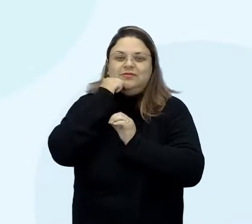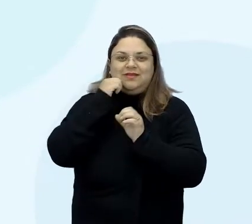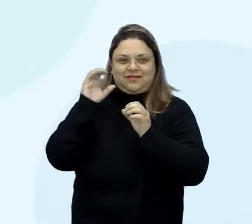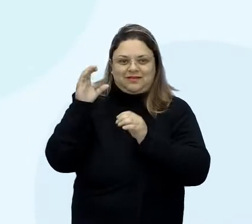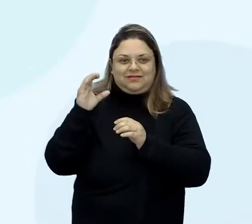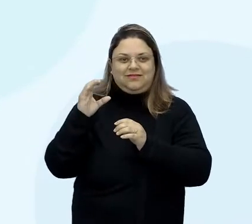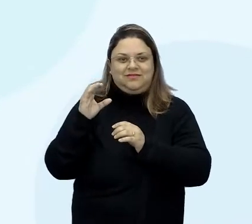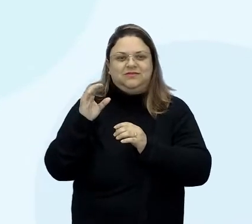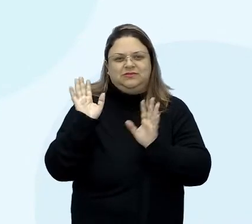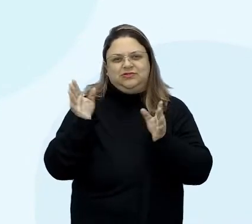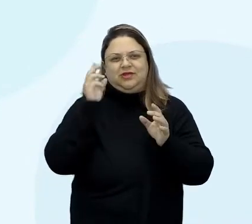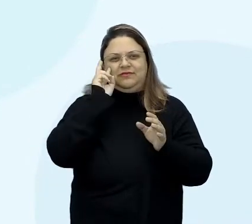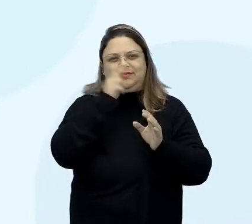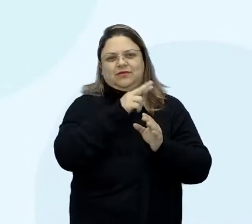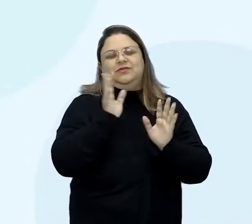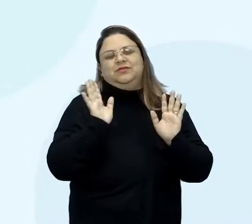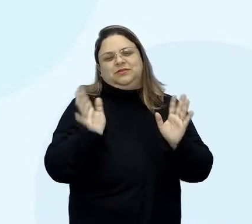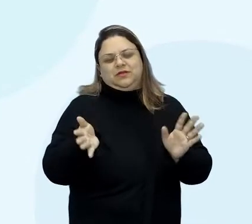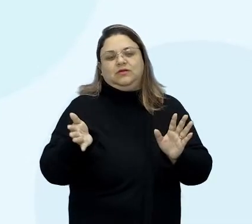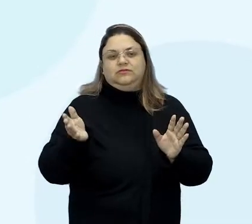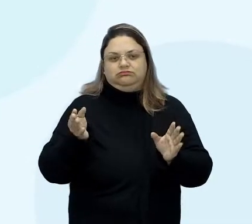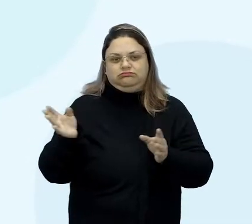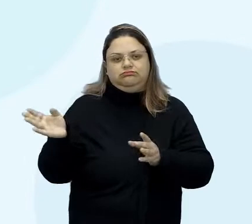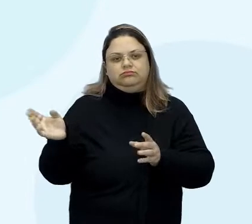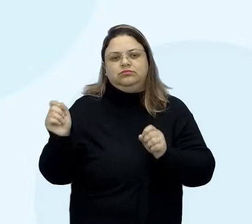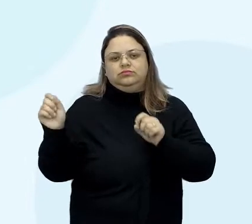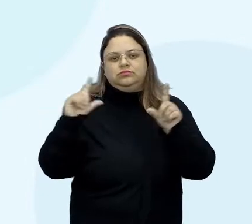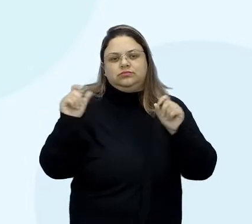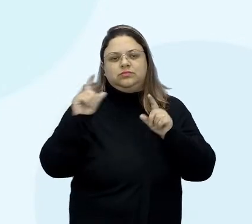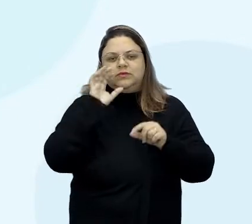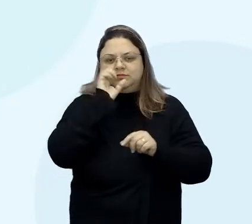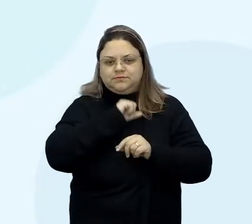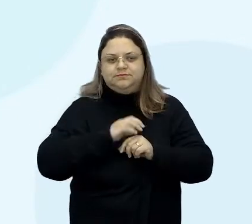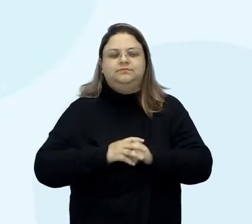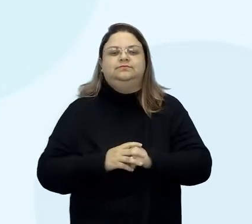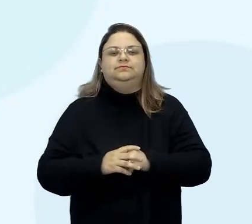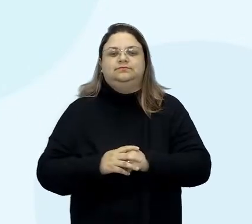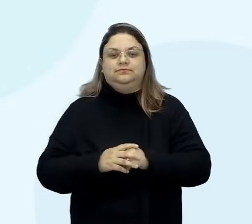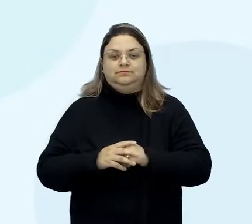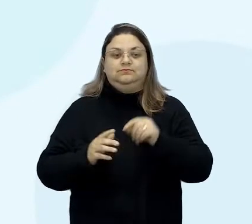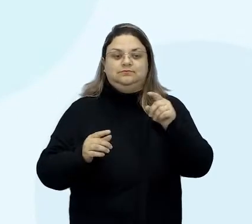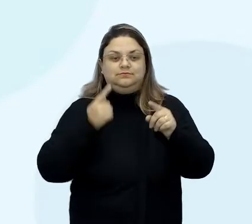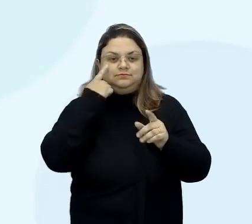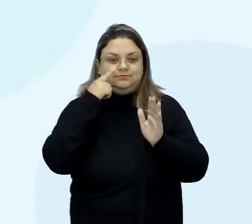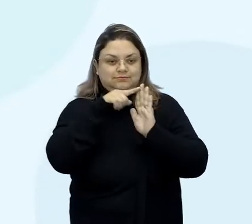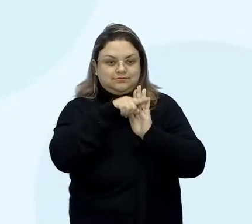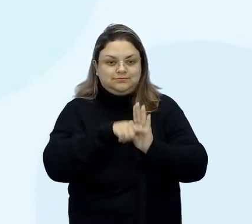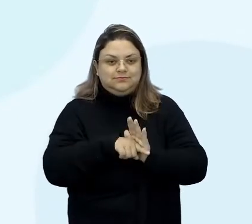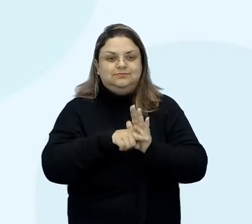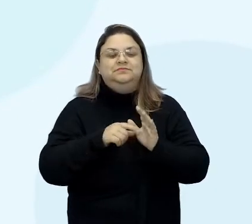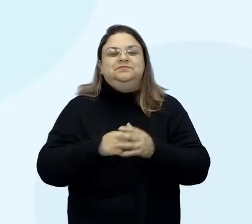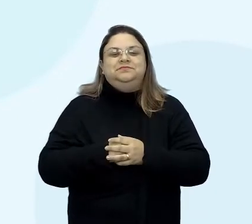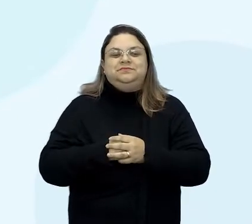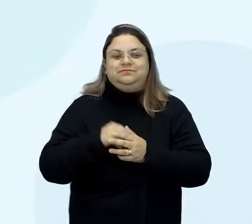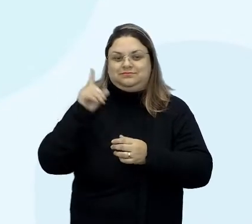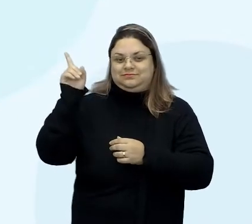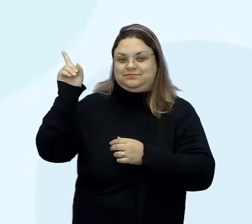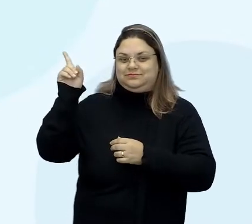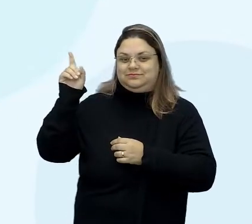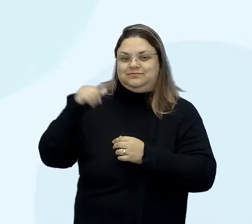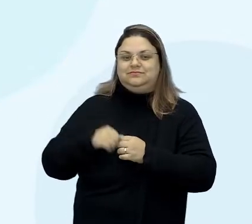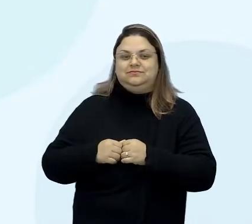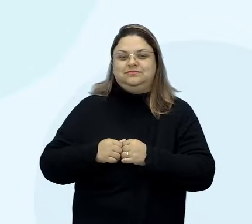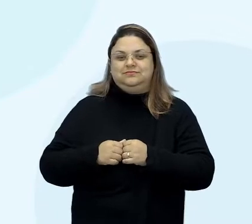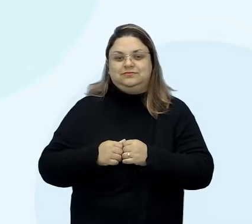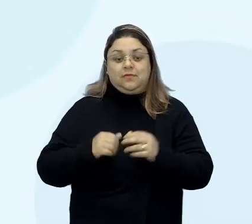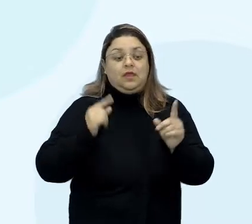vou passar mais rápido essas, tá bom? Tá? A questão de posicionar com base de critérios científicos, vou passar mais rápido. Essa daqui também,